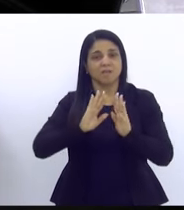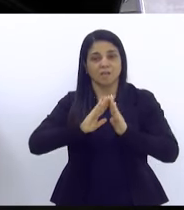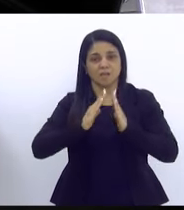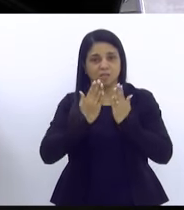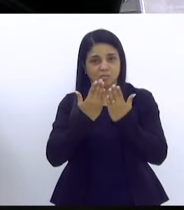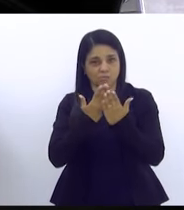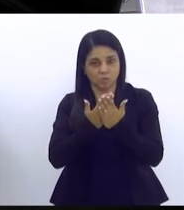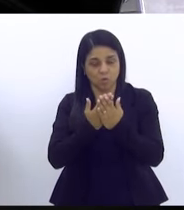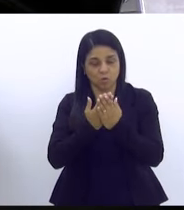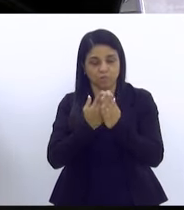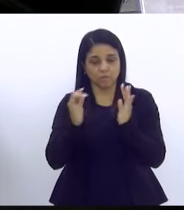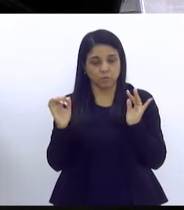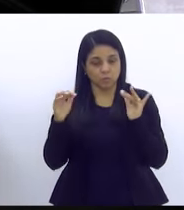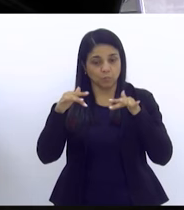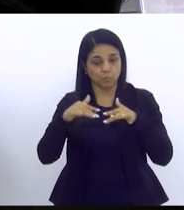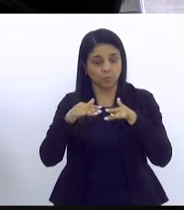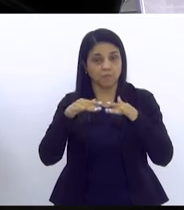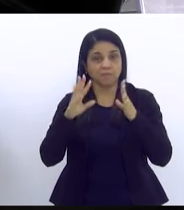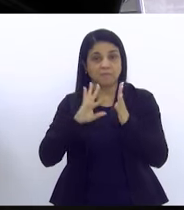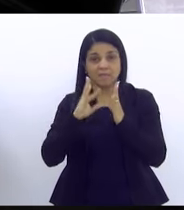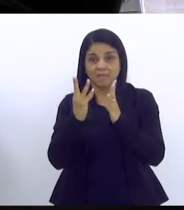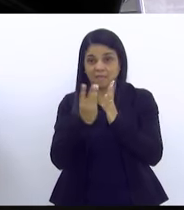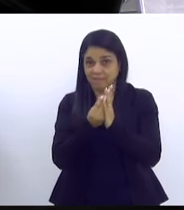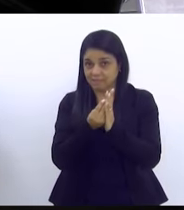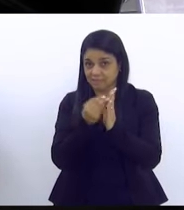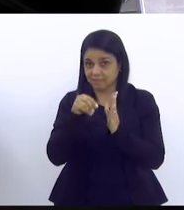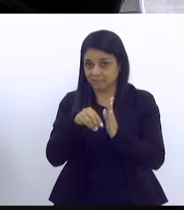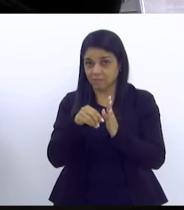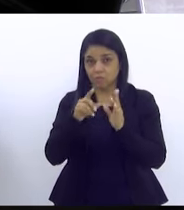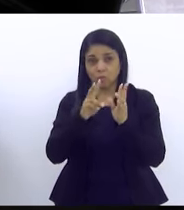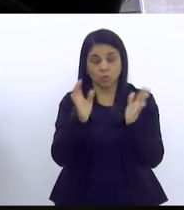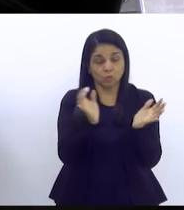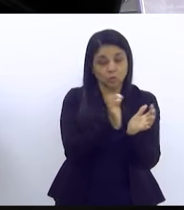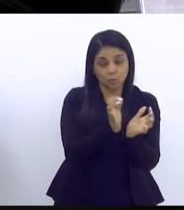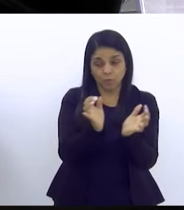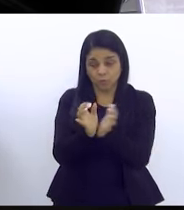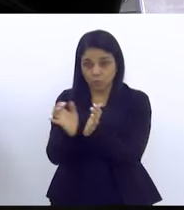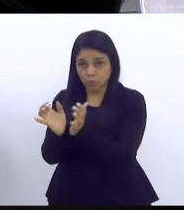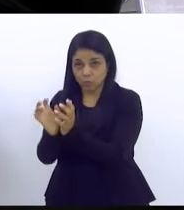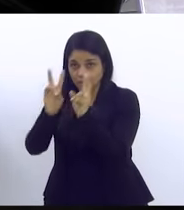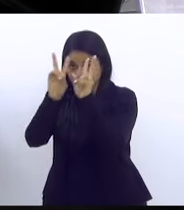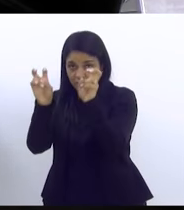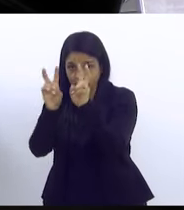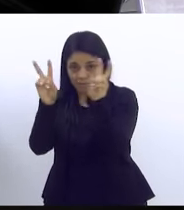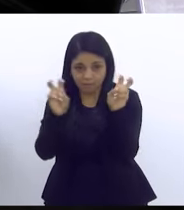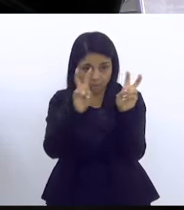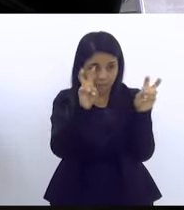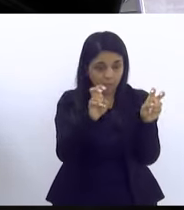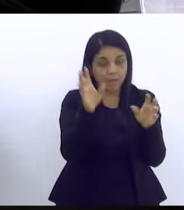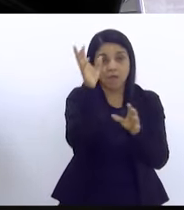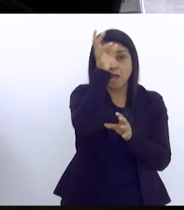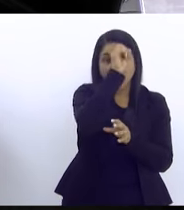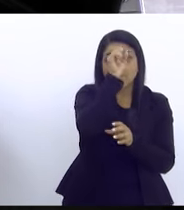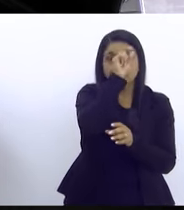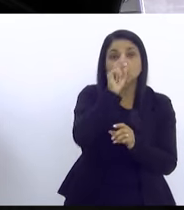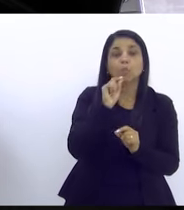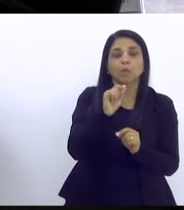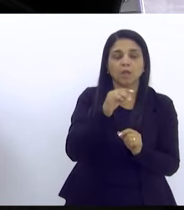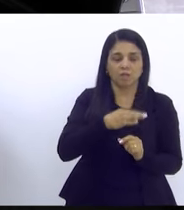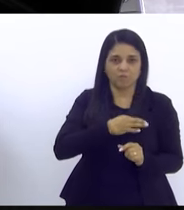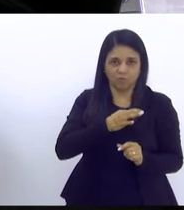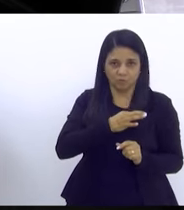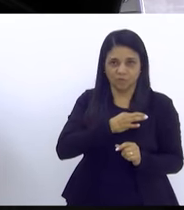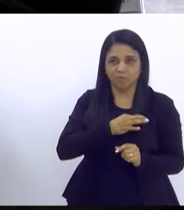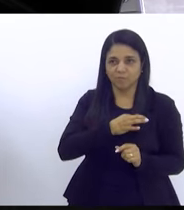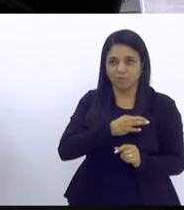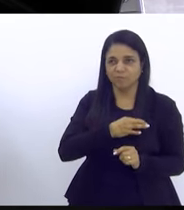do templo. Então, cada turma, né, o tema que foi dado no dia, fala o que aprendeu, um voluntário fala o que aprendeu.